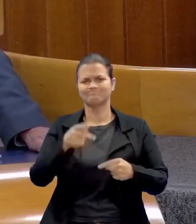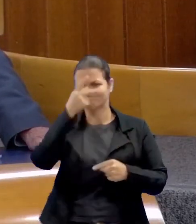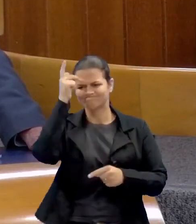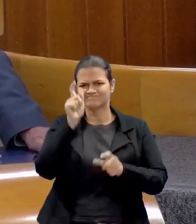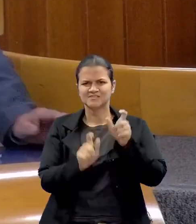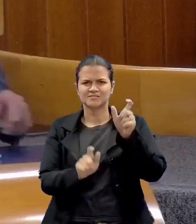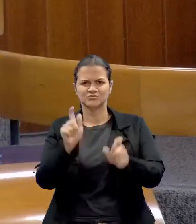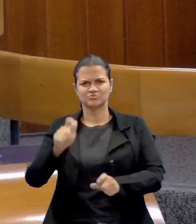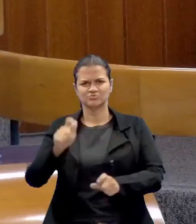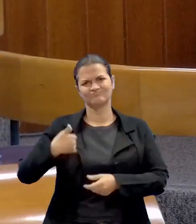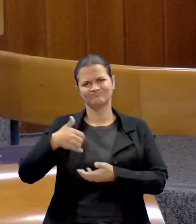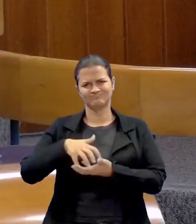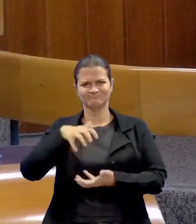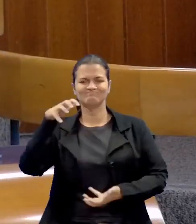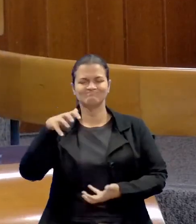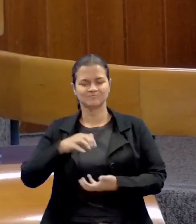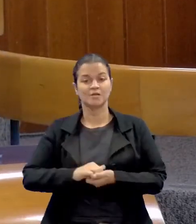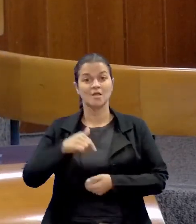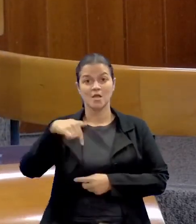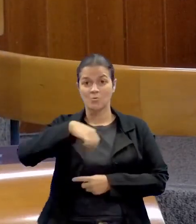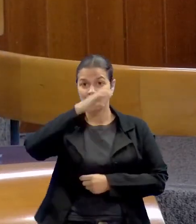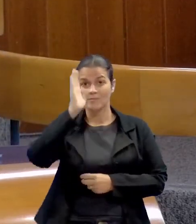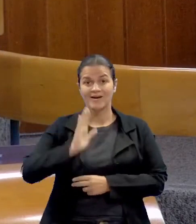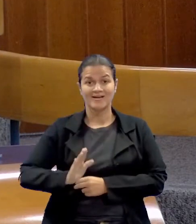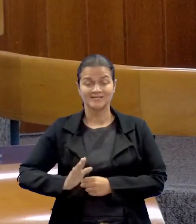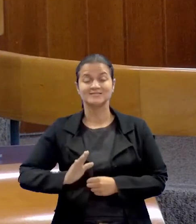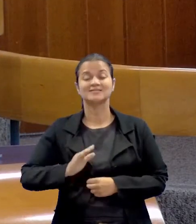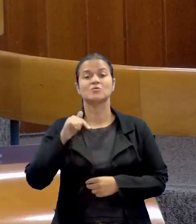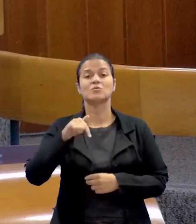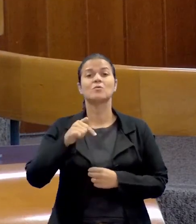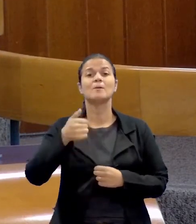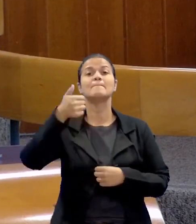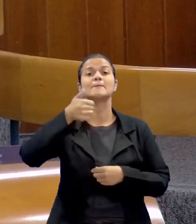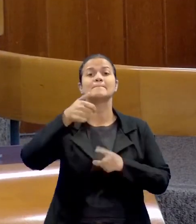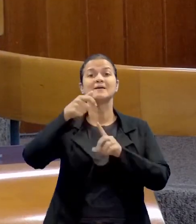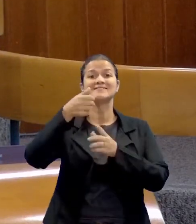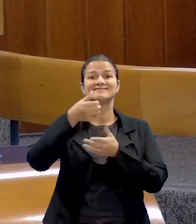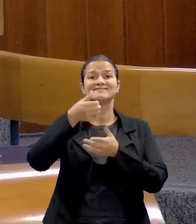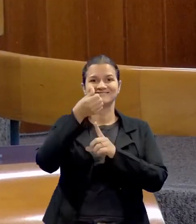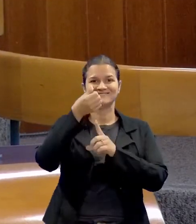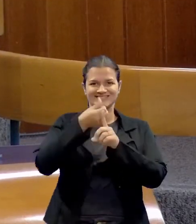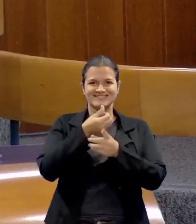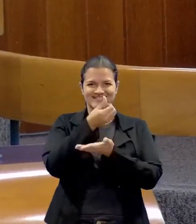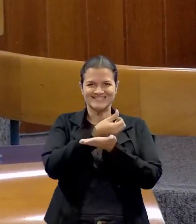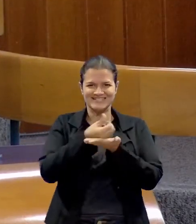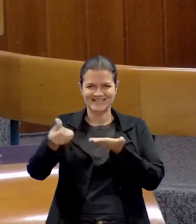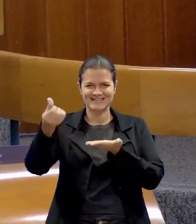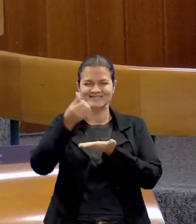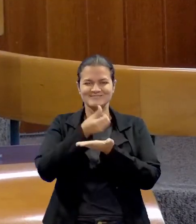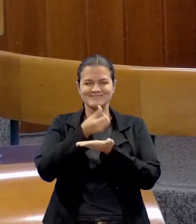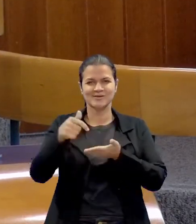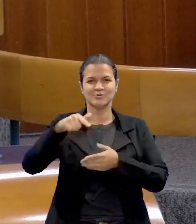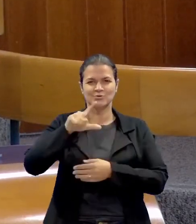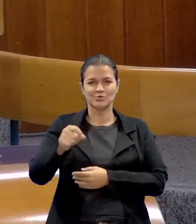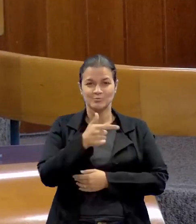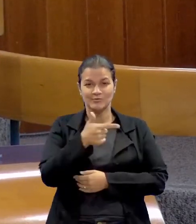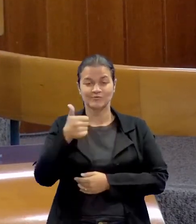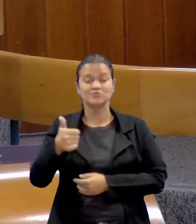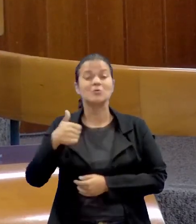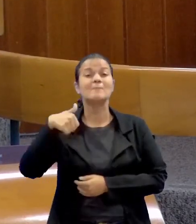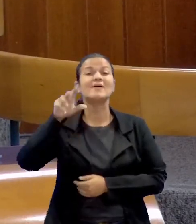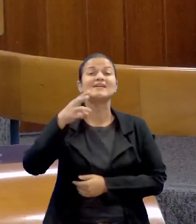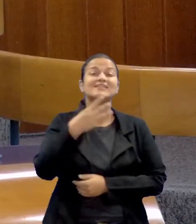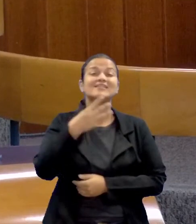idosa. No Brasil, no primeiro semestre de 2021, foram registrados mais de 33